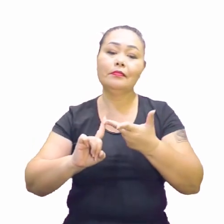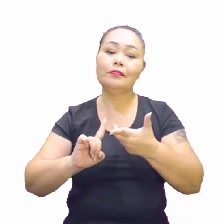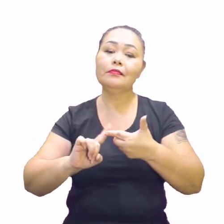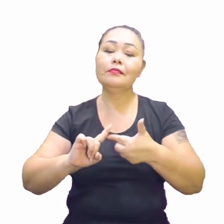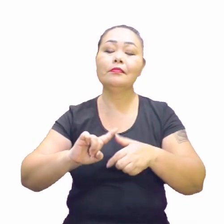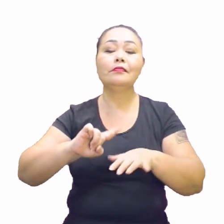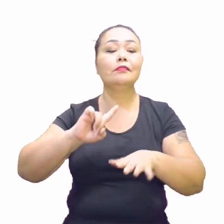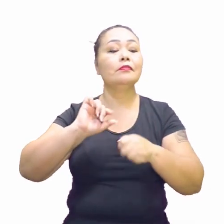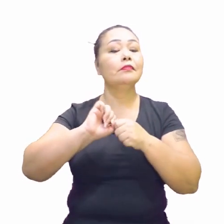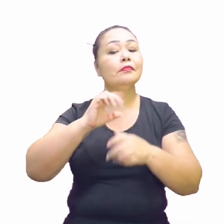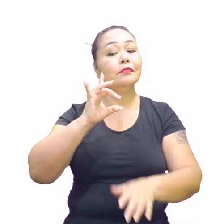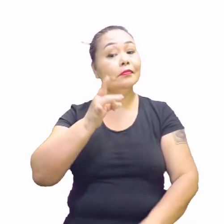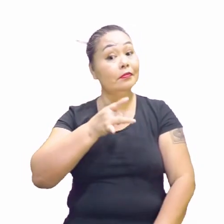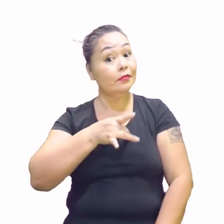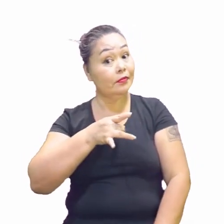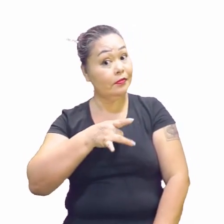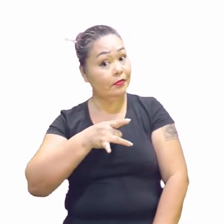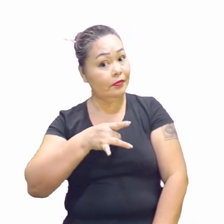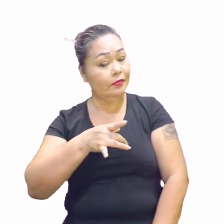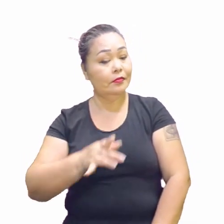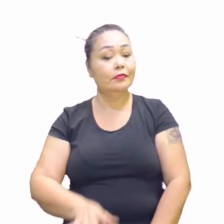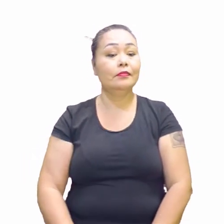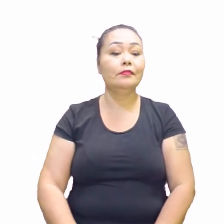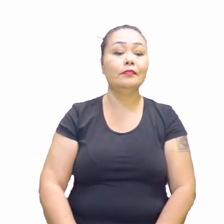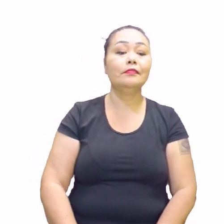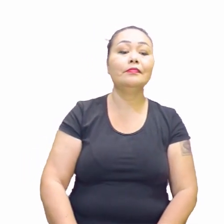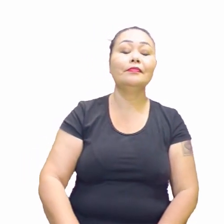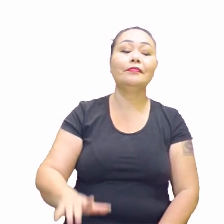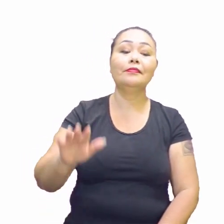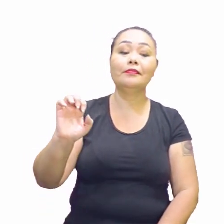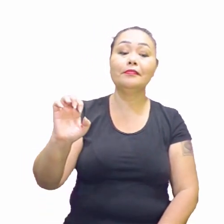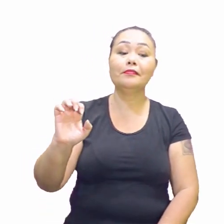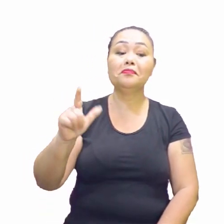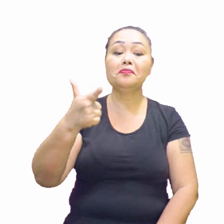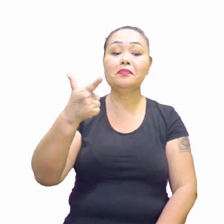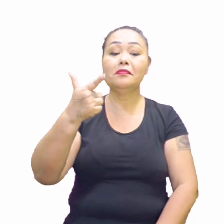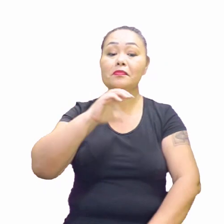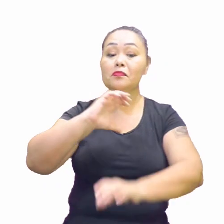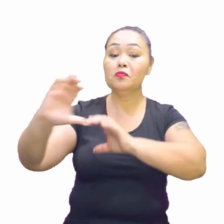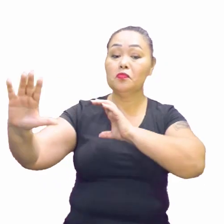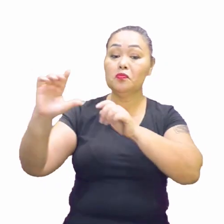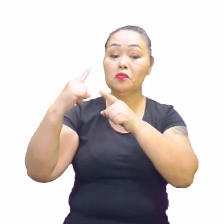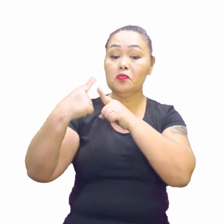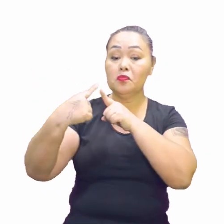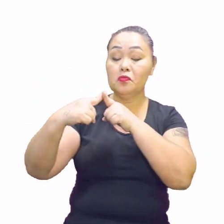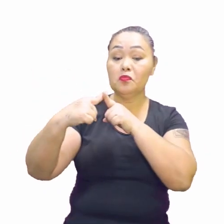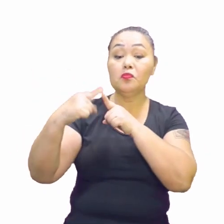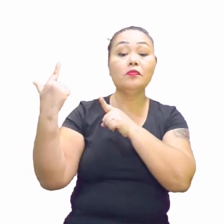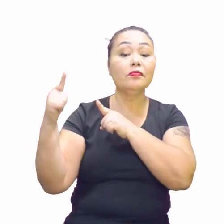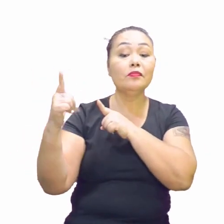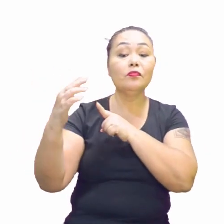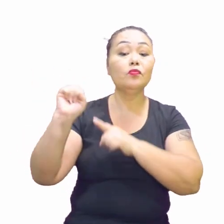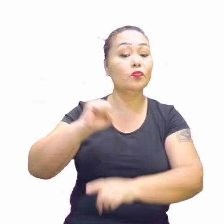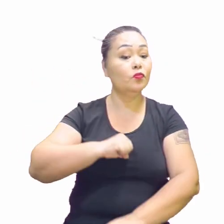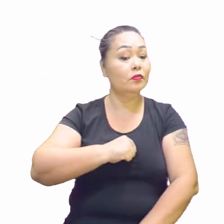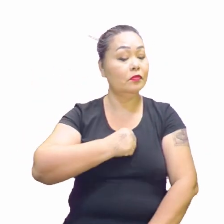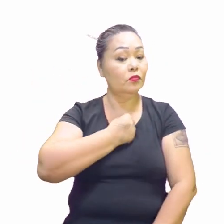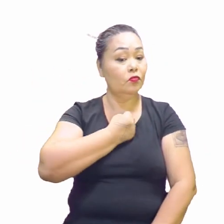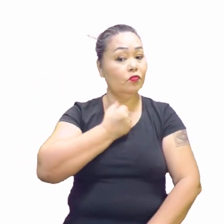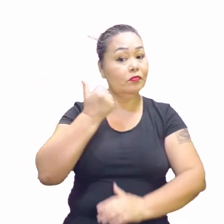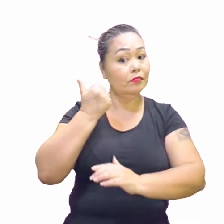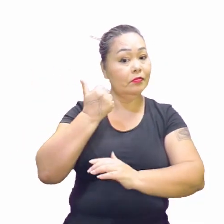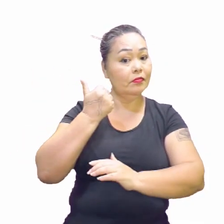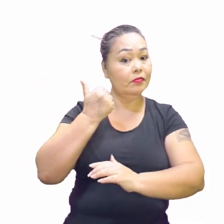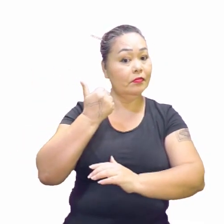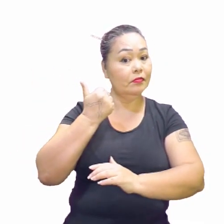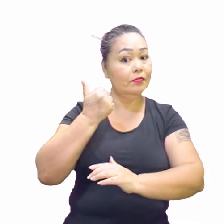apenas diversas formas de medo. Letra E. Não cantaremos o ódio porque não houve ou